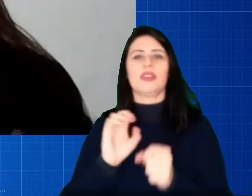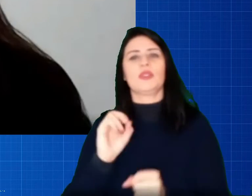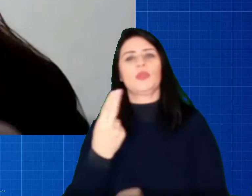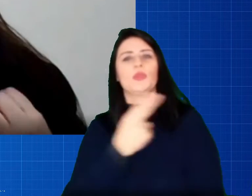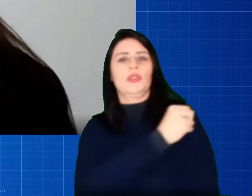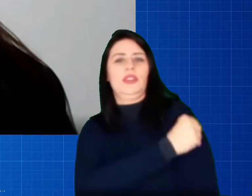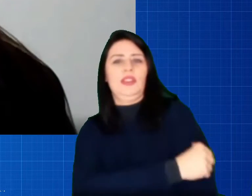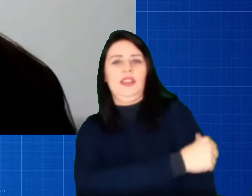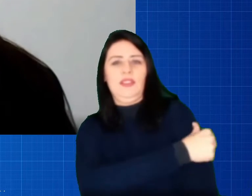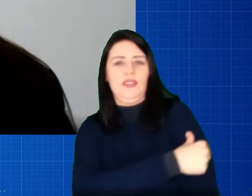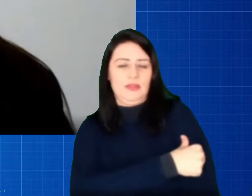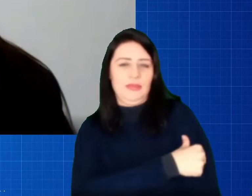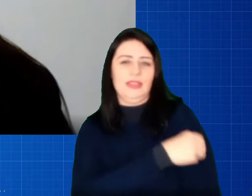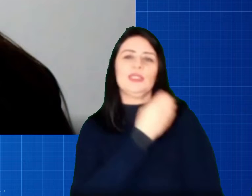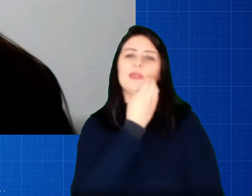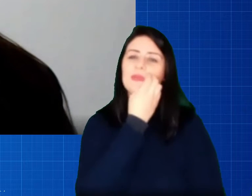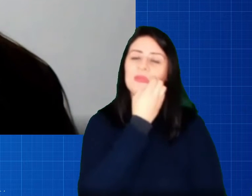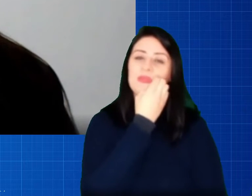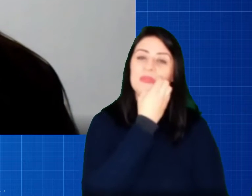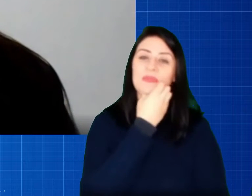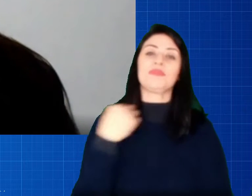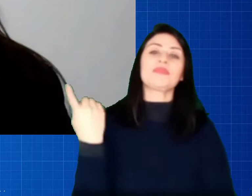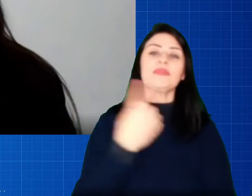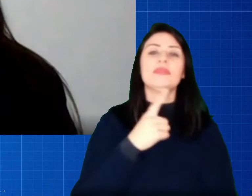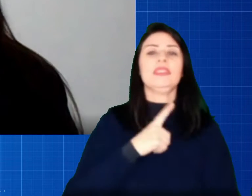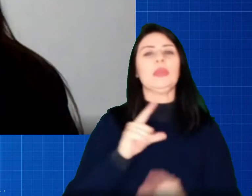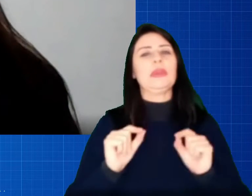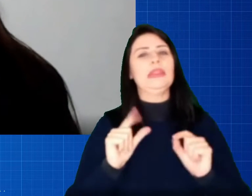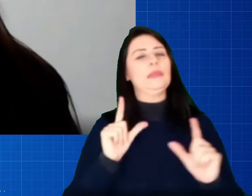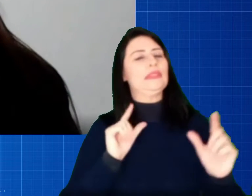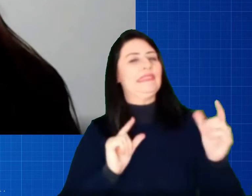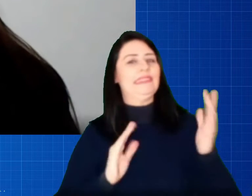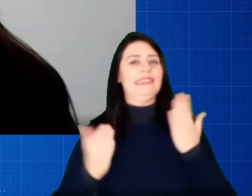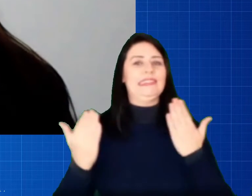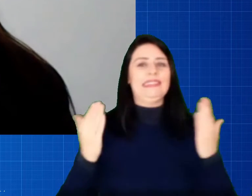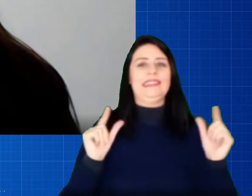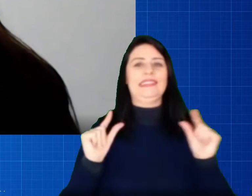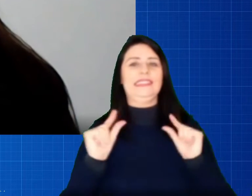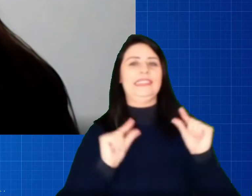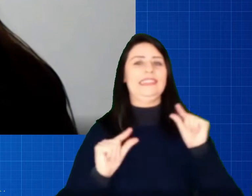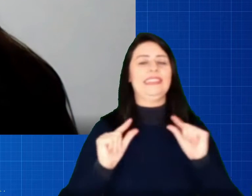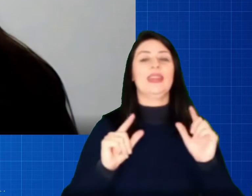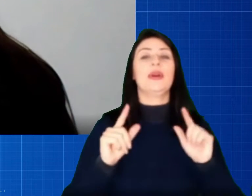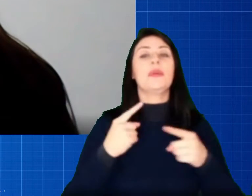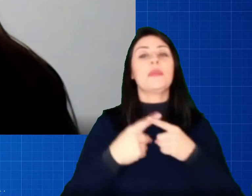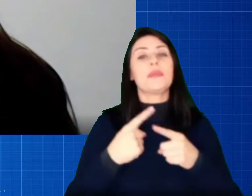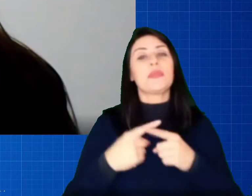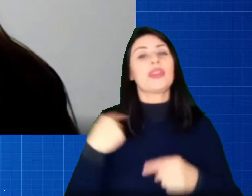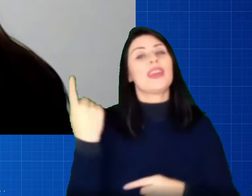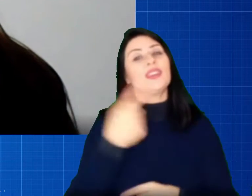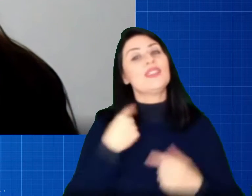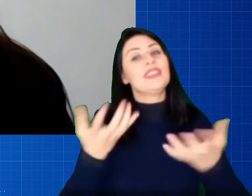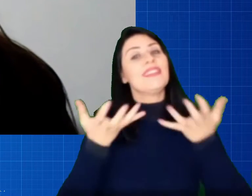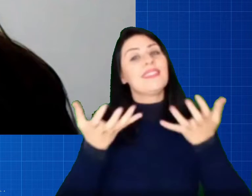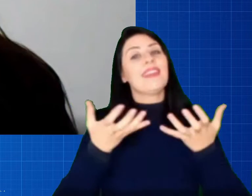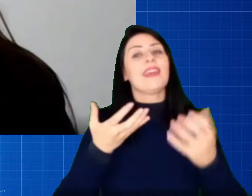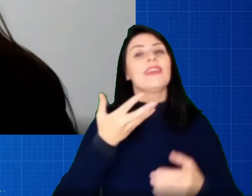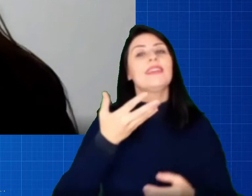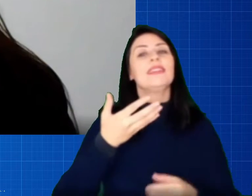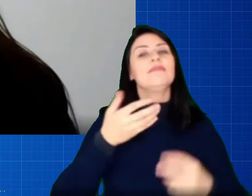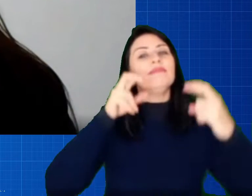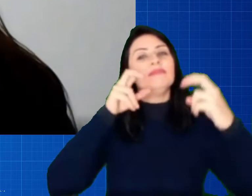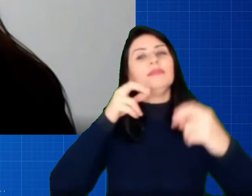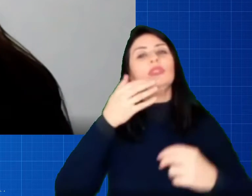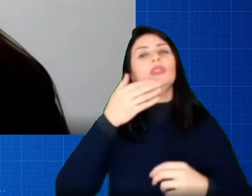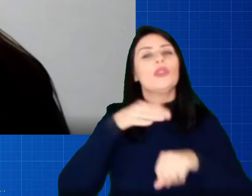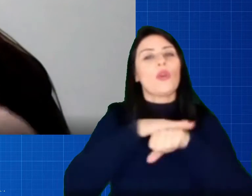enfermeiros, né, que convidam vocês para fazer, e a gente tem muito receio, por quê? Porque a gente quer trabalhar, a gente quer conversar com